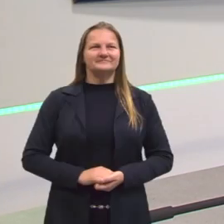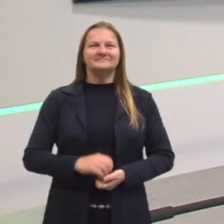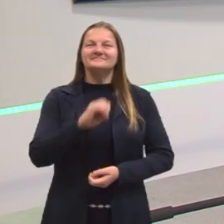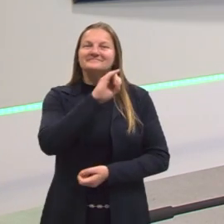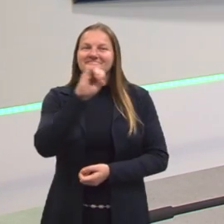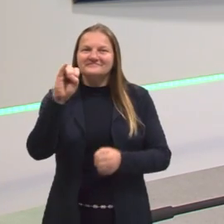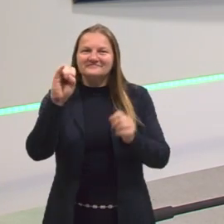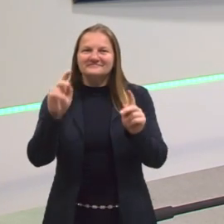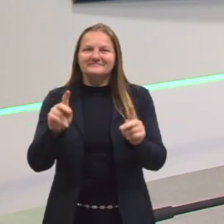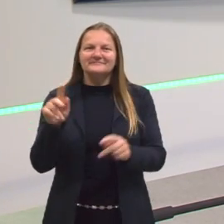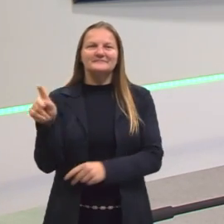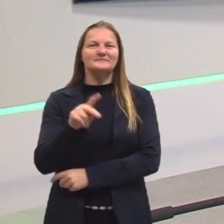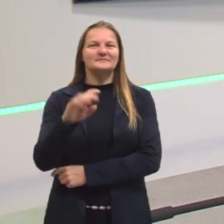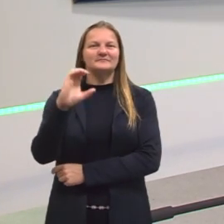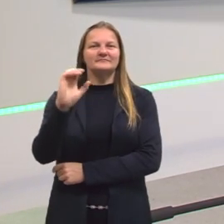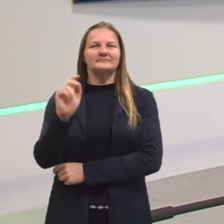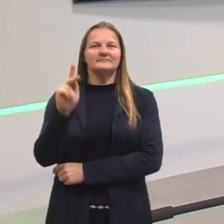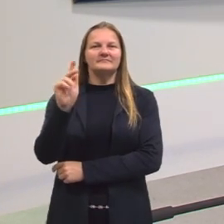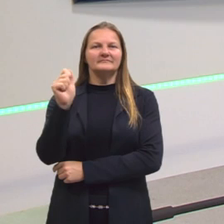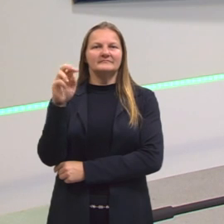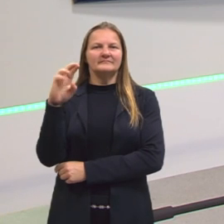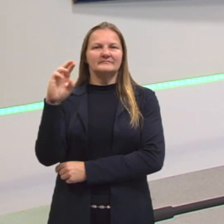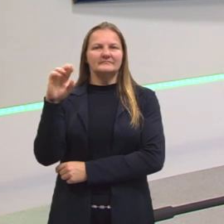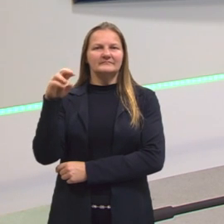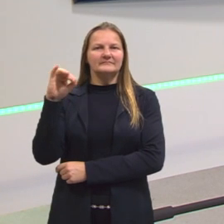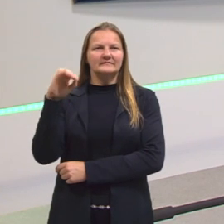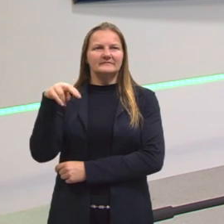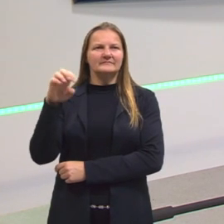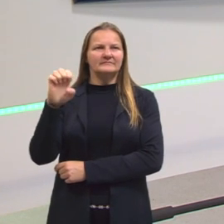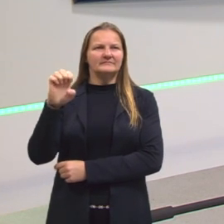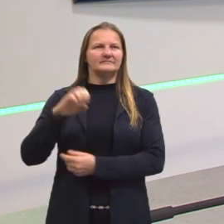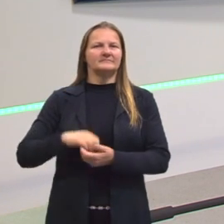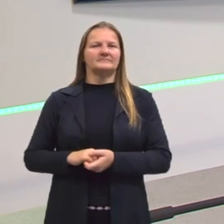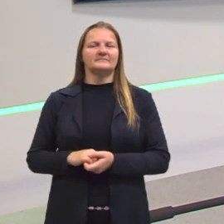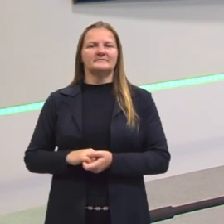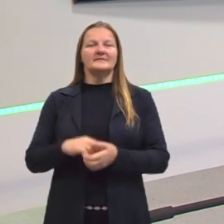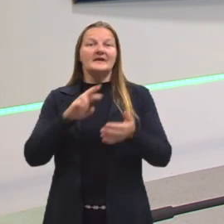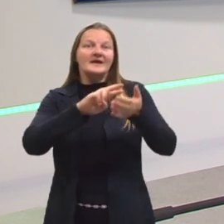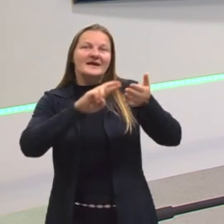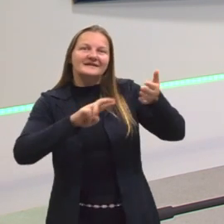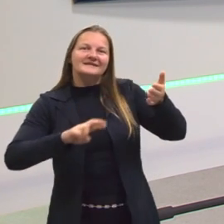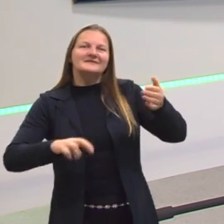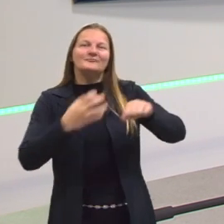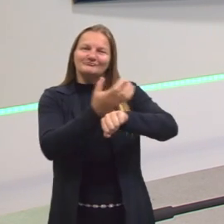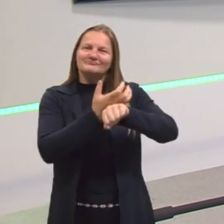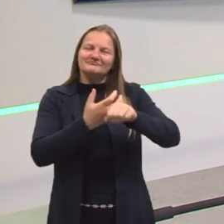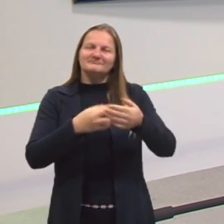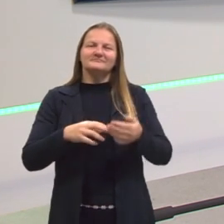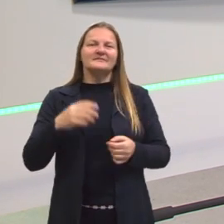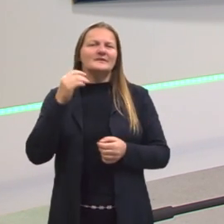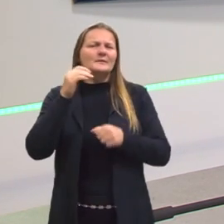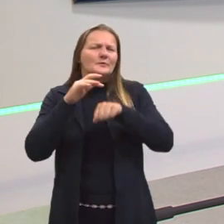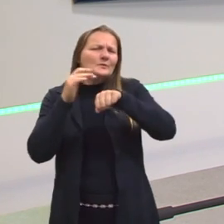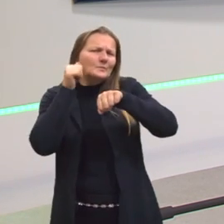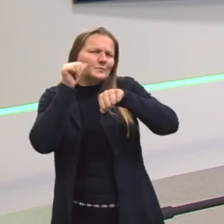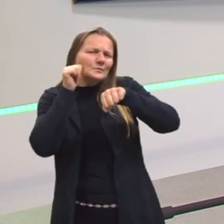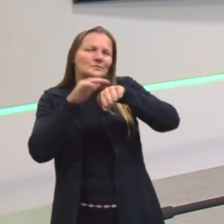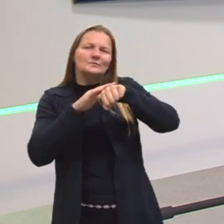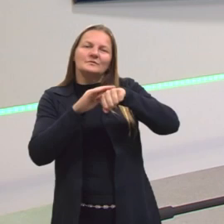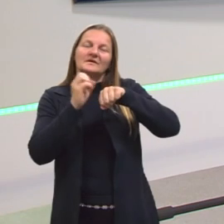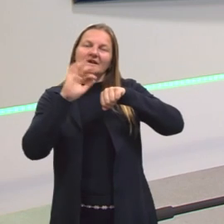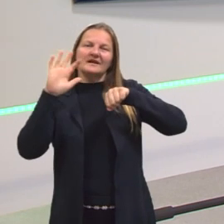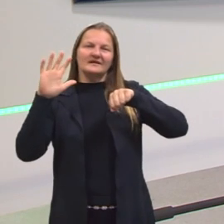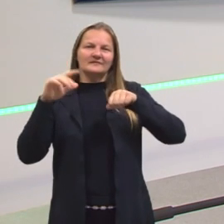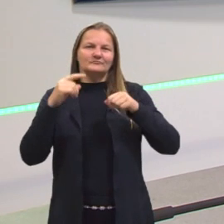Olá eu sou a professora Karine bittenbender do componente de redação eu sou uma mulher de pele clara estatura mediana